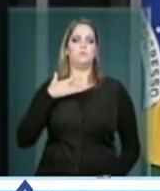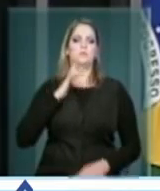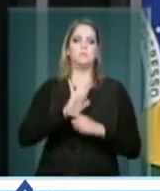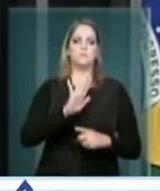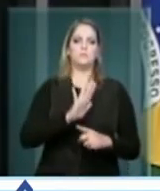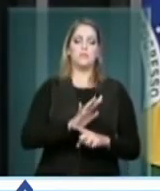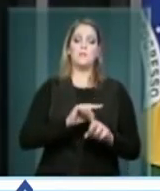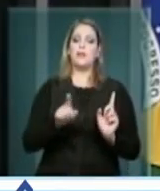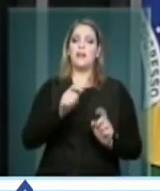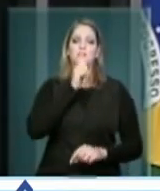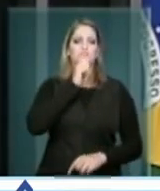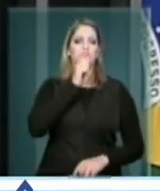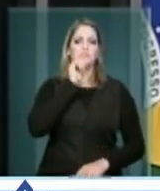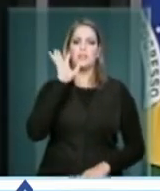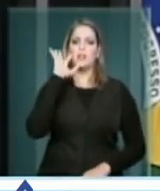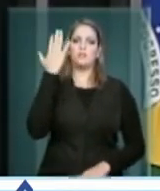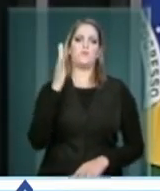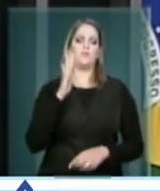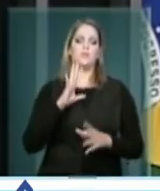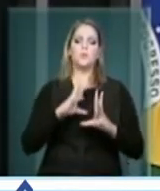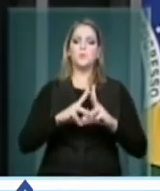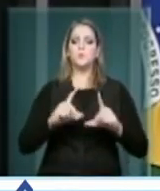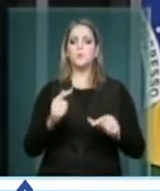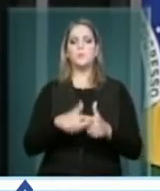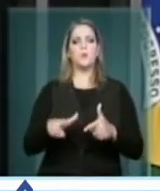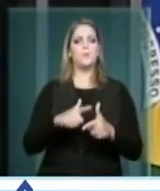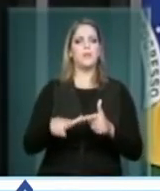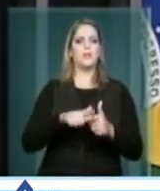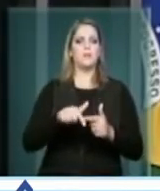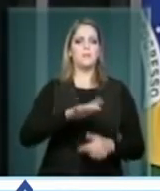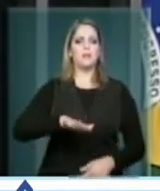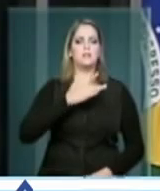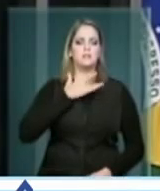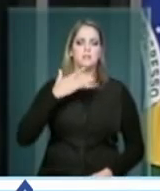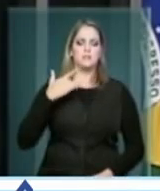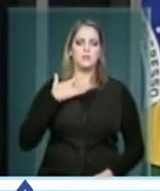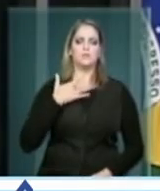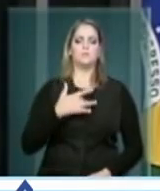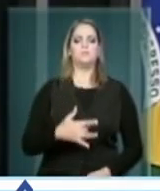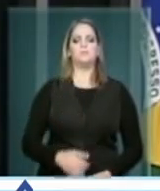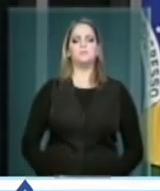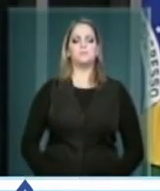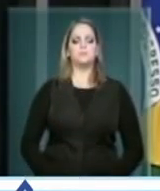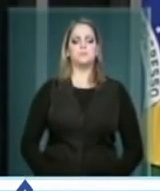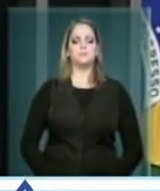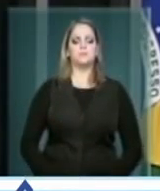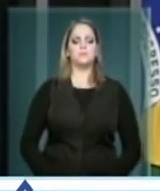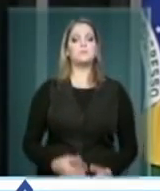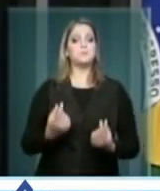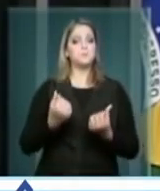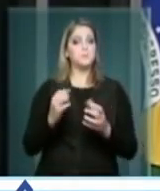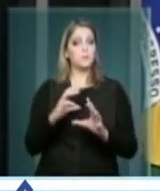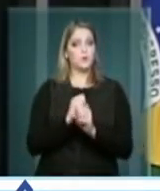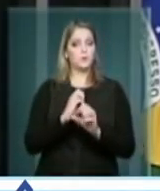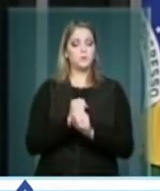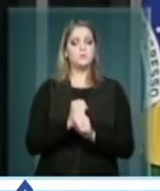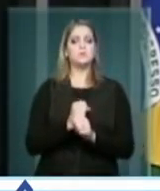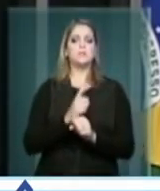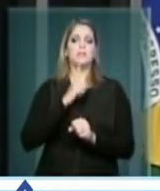ainda insolúveis, reclamando urgentes medidas do poder público da União. Os recursos provenientes